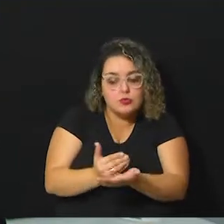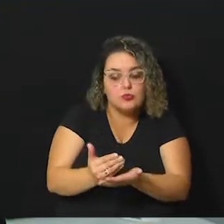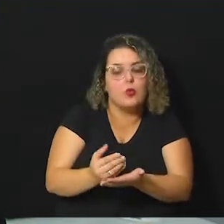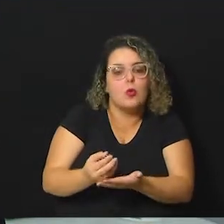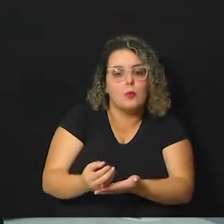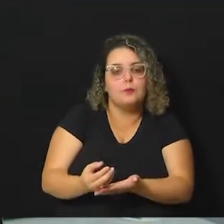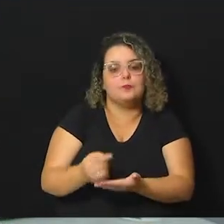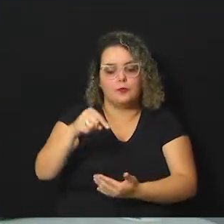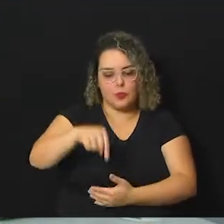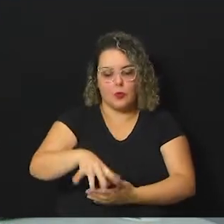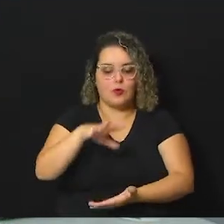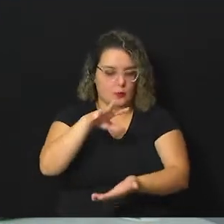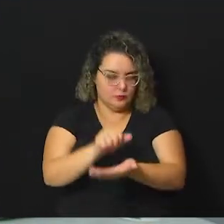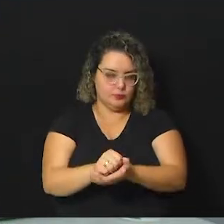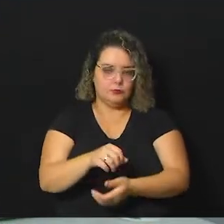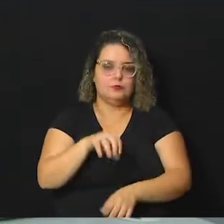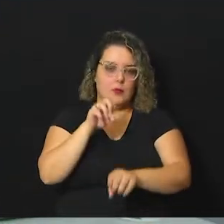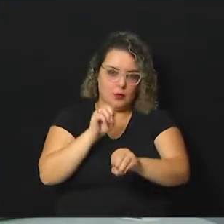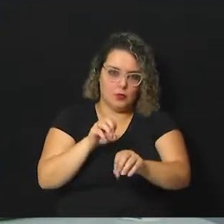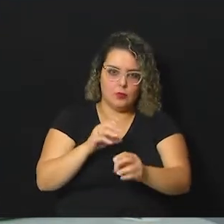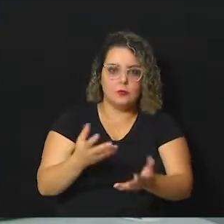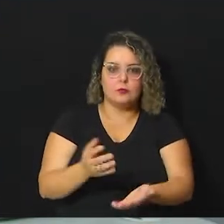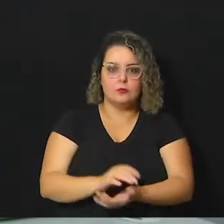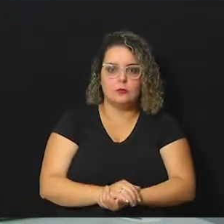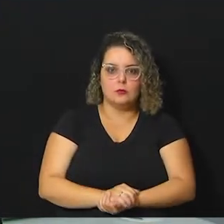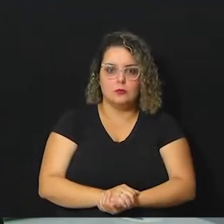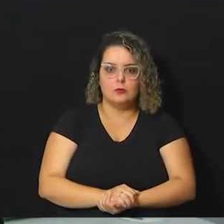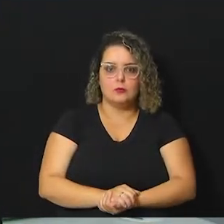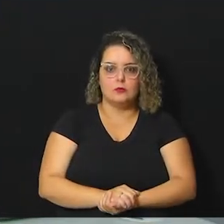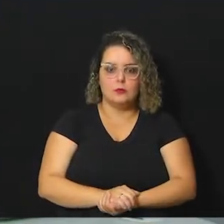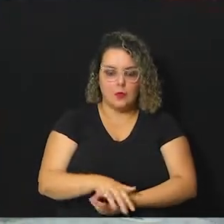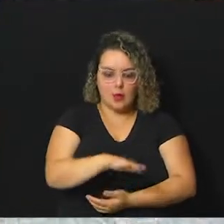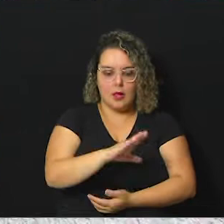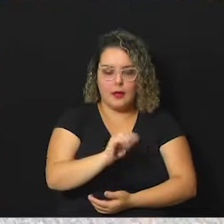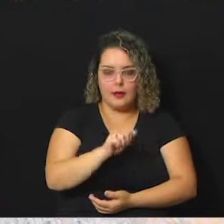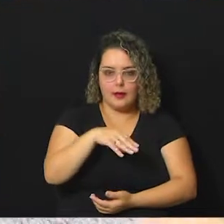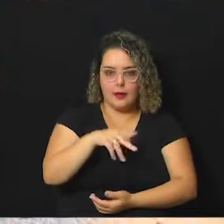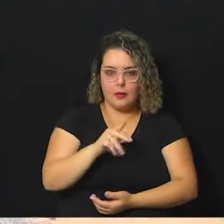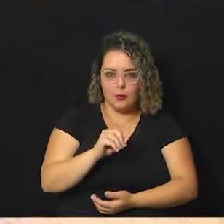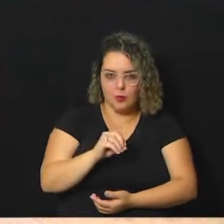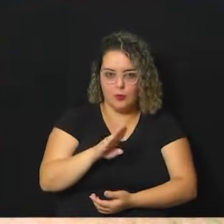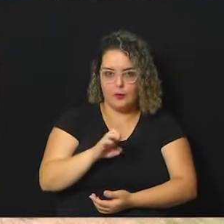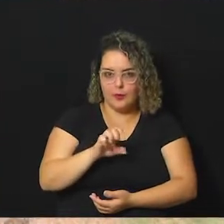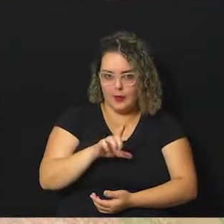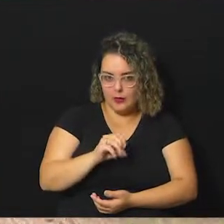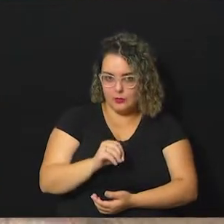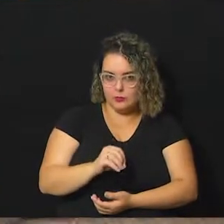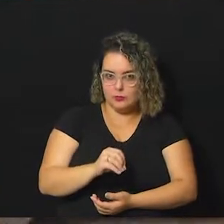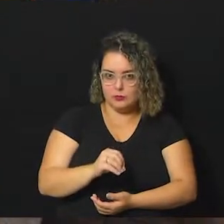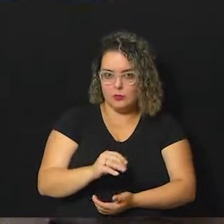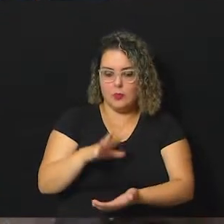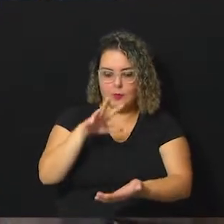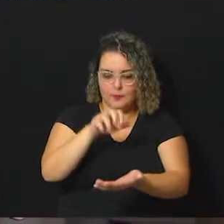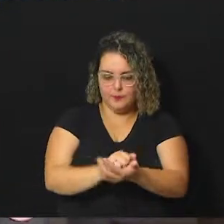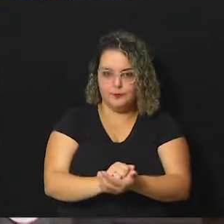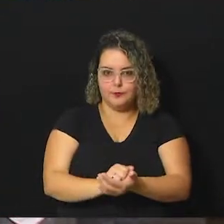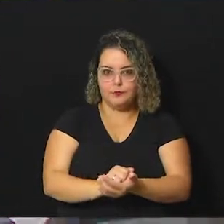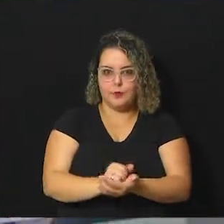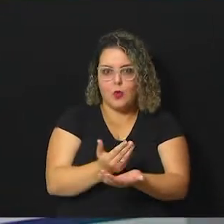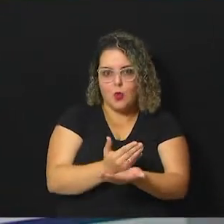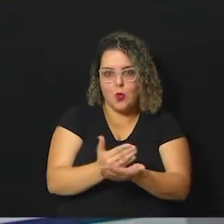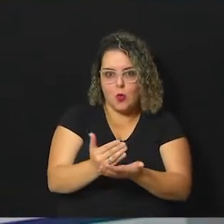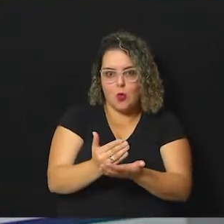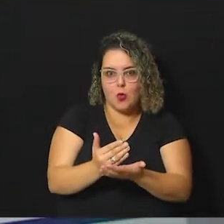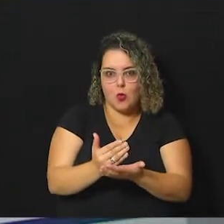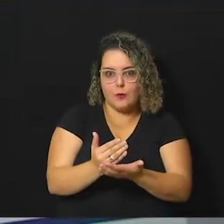inscrever aqui na Carreta da Educação, que está aqui no CASE Campo Belo. As inscrições elas vão durante